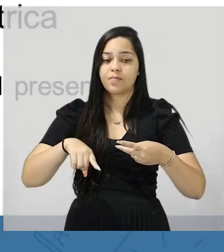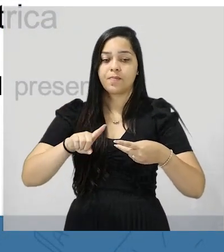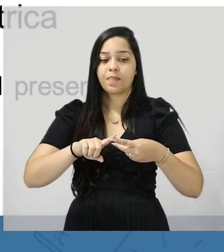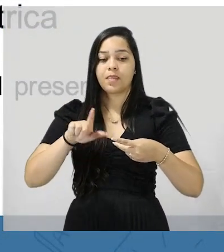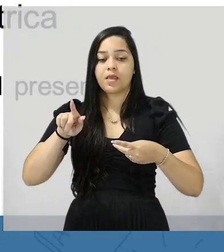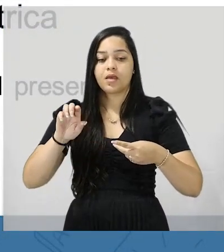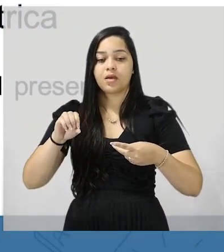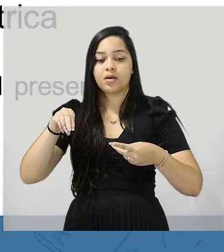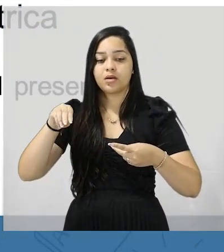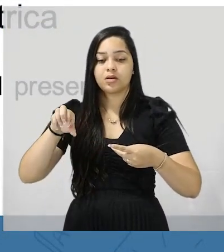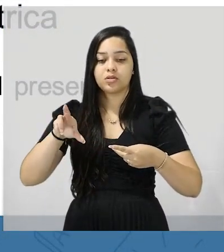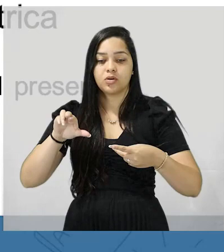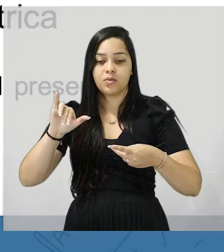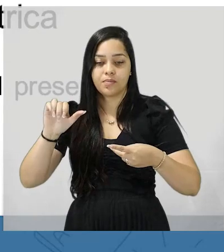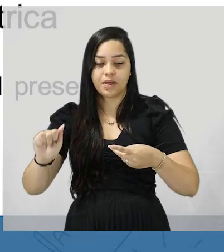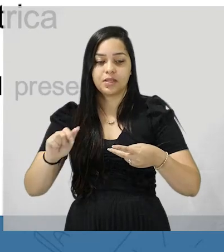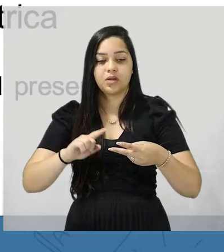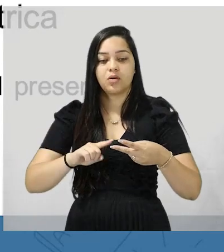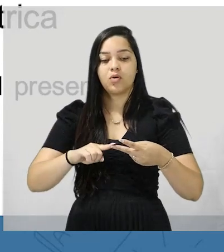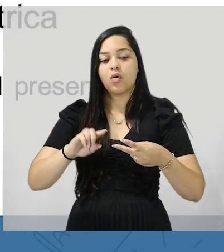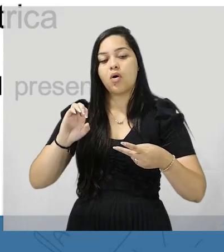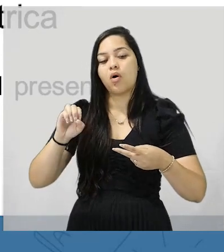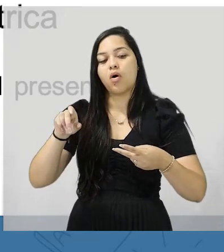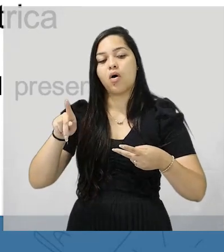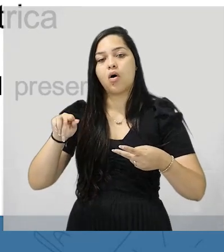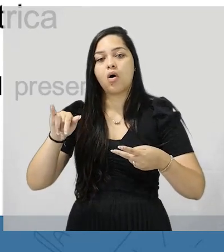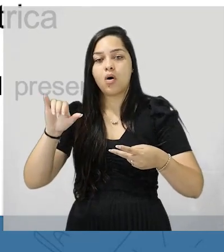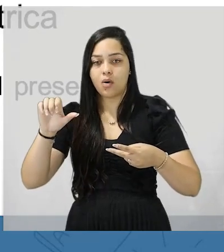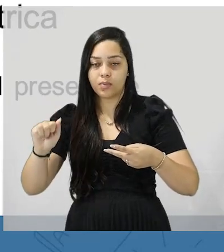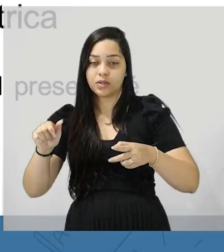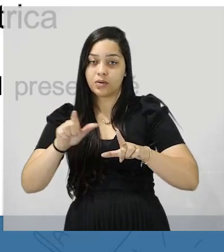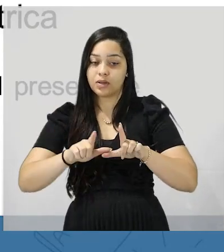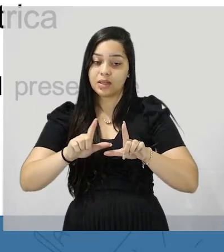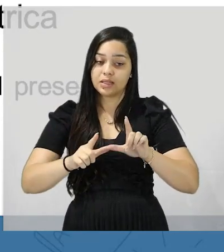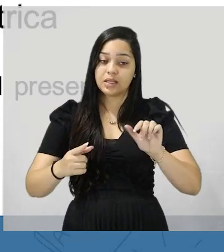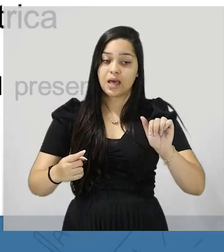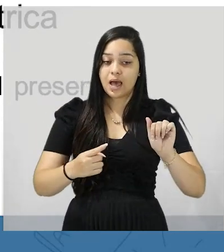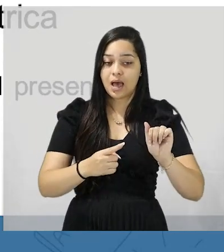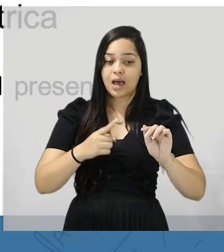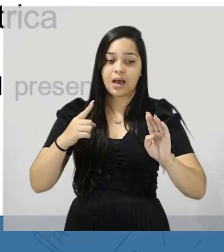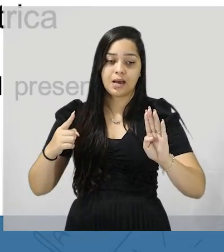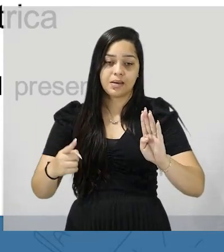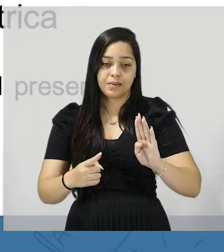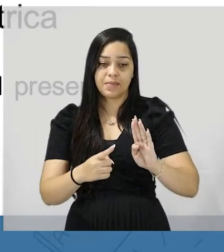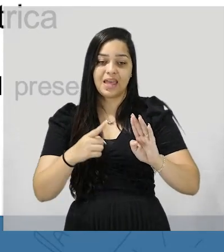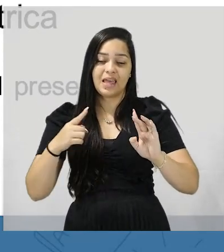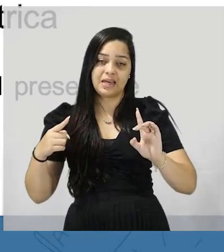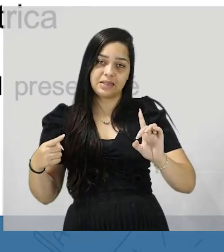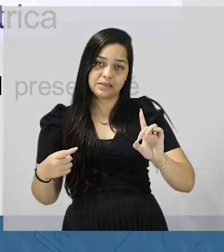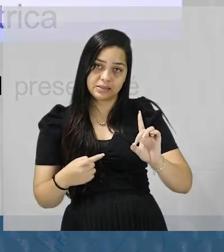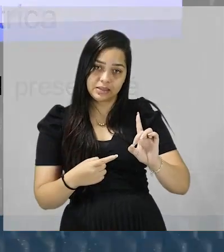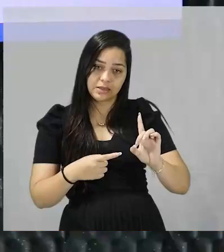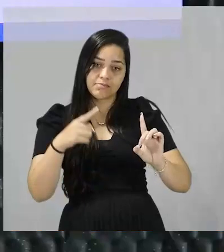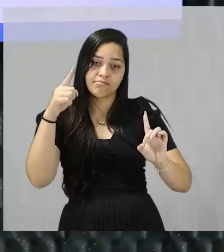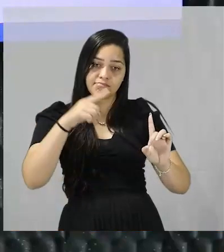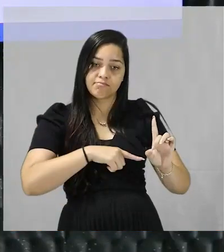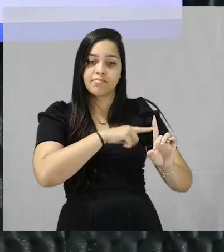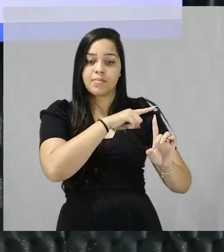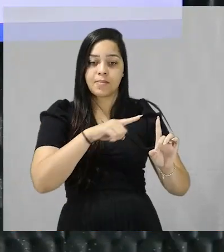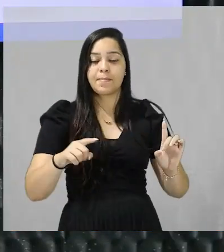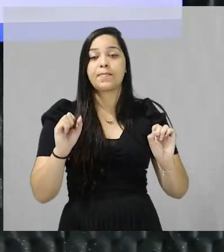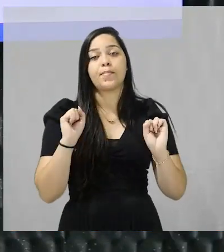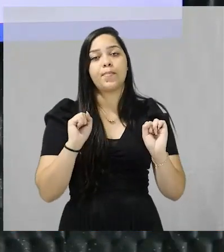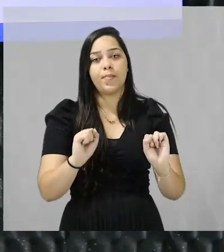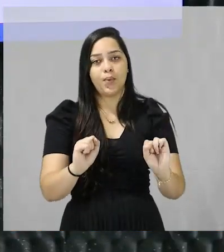geométrica ou óptica. Então, por exemplo, a letra A, letra B e a letra D, nós já podemos